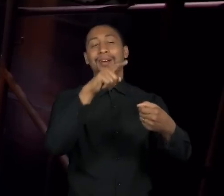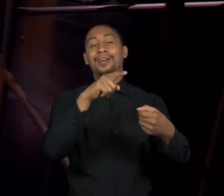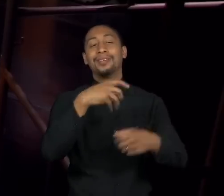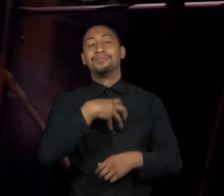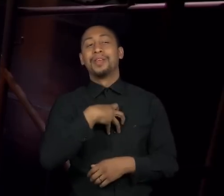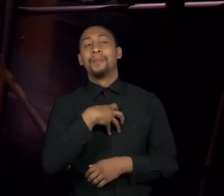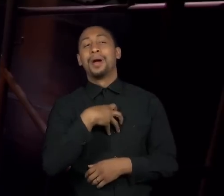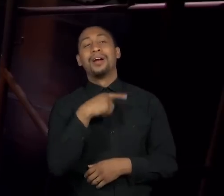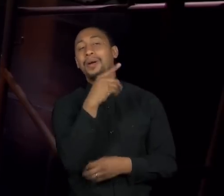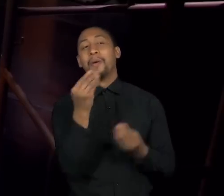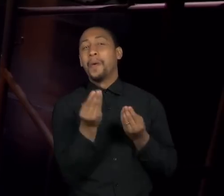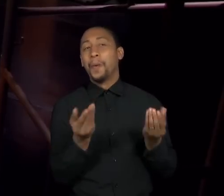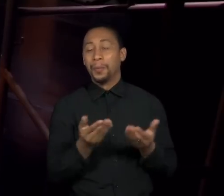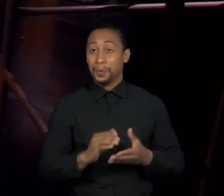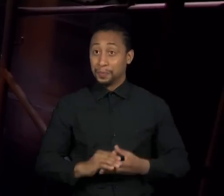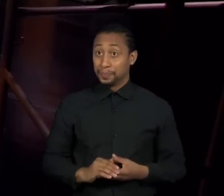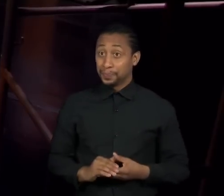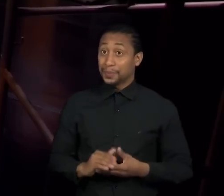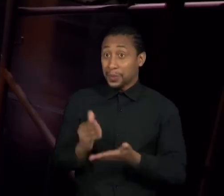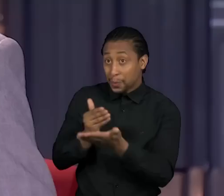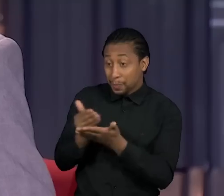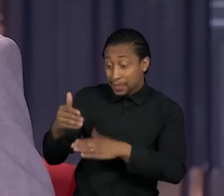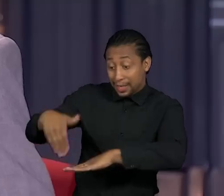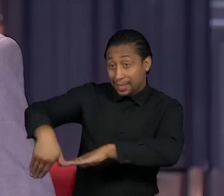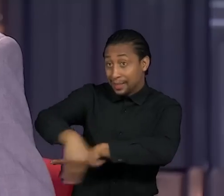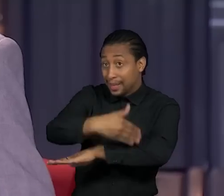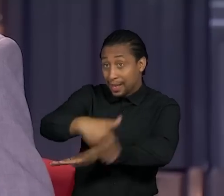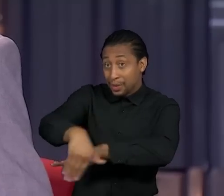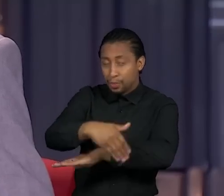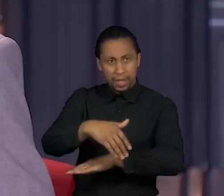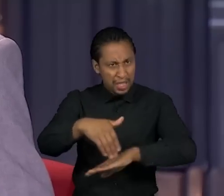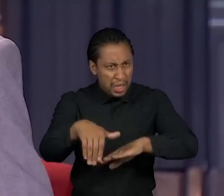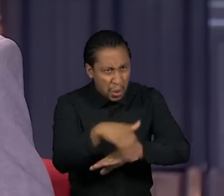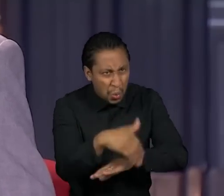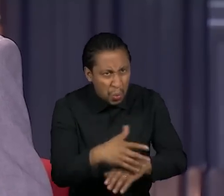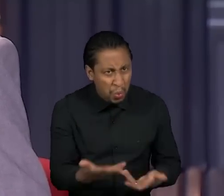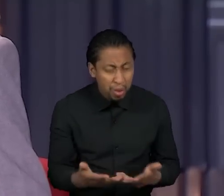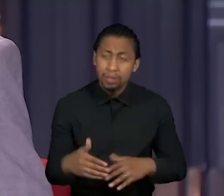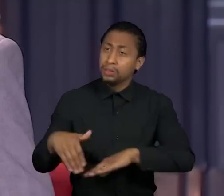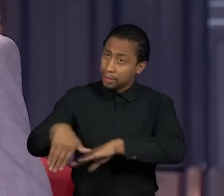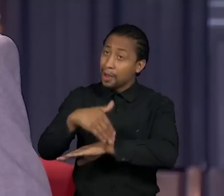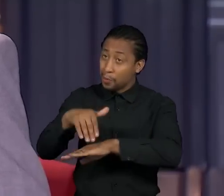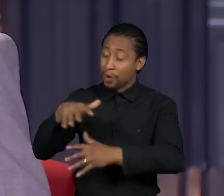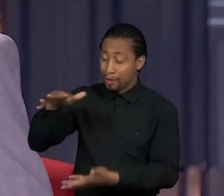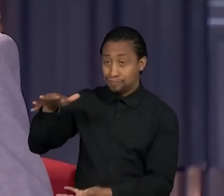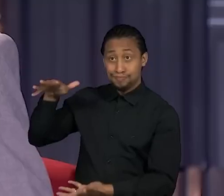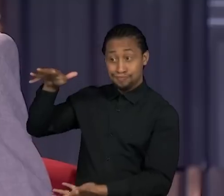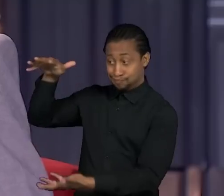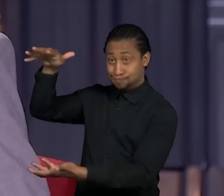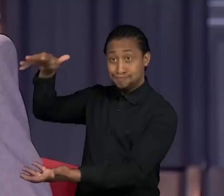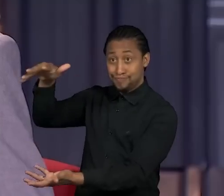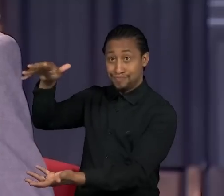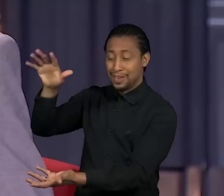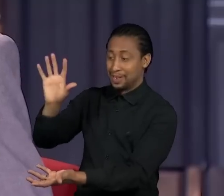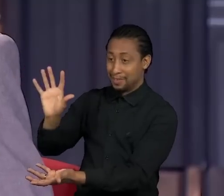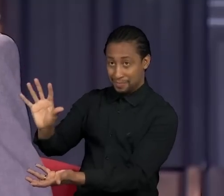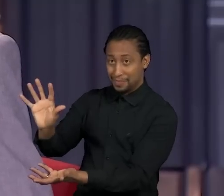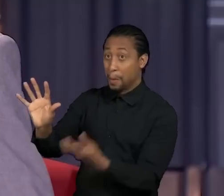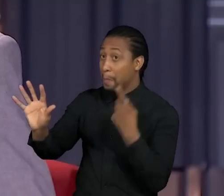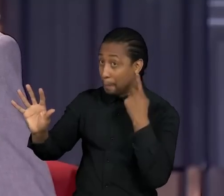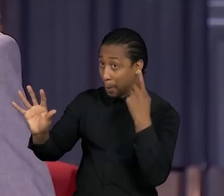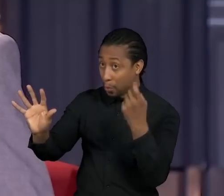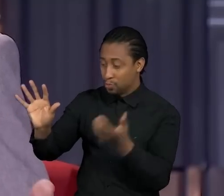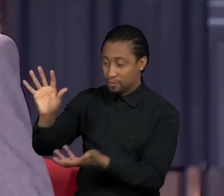eu comecei fazendo show no meio da rua, né, velho? Da rua mesmo. Botando uma caixa de som. As pessoas não estavam lá,